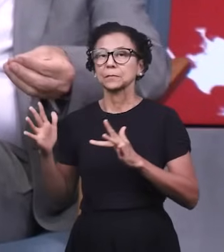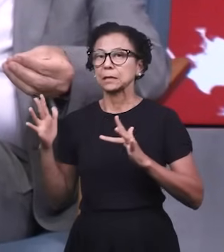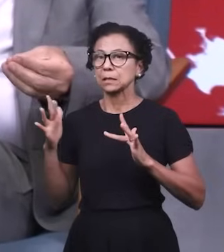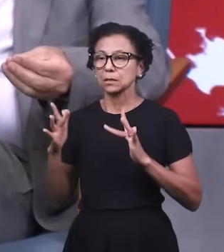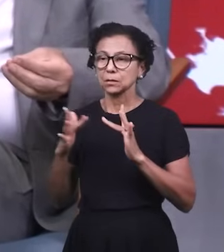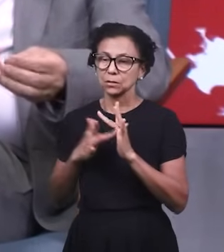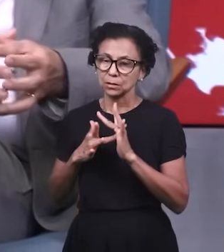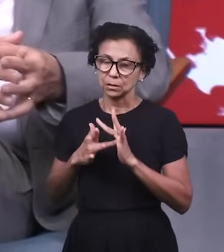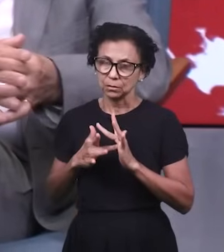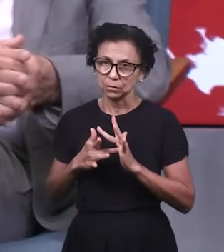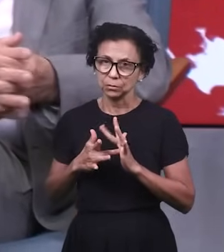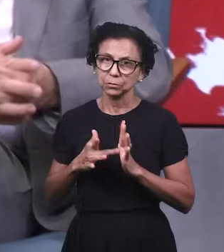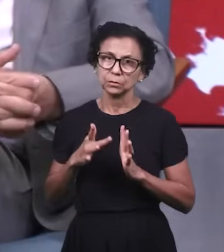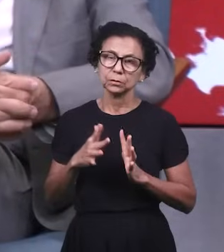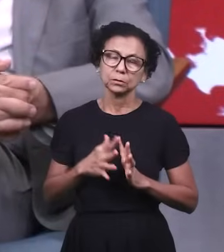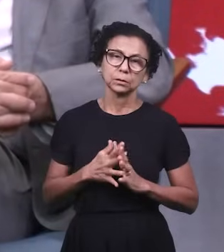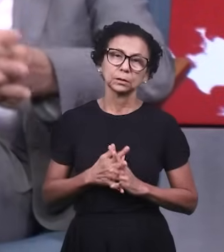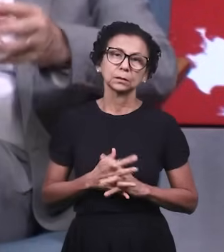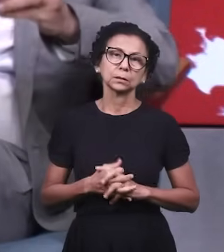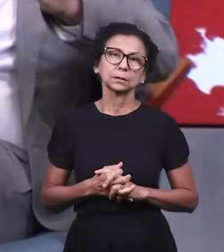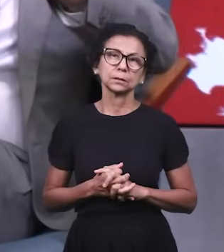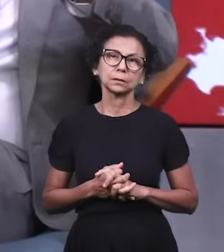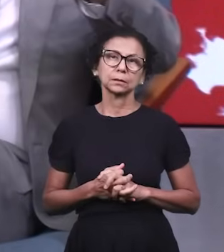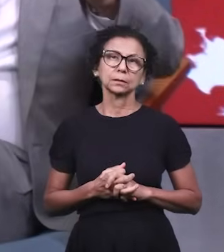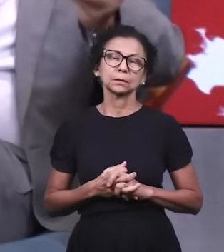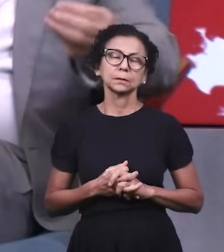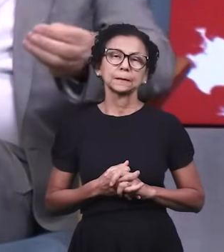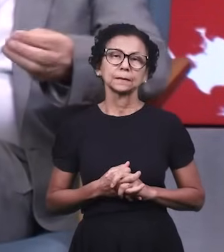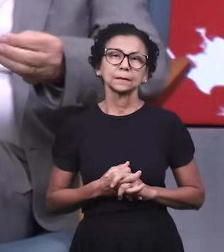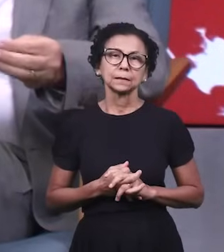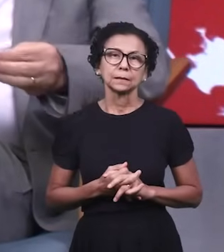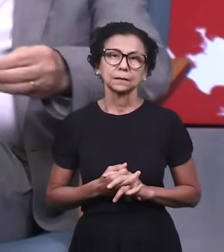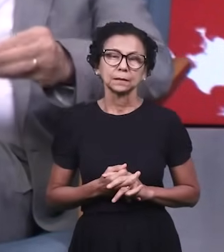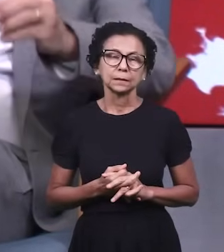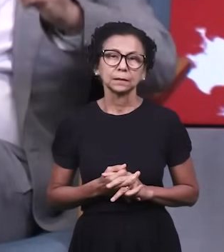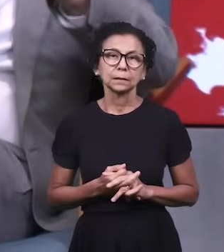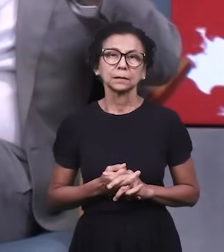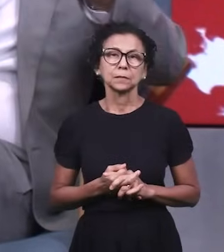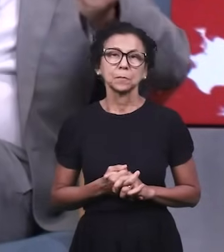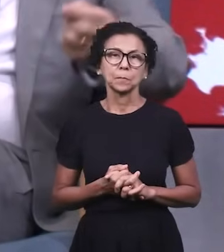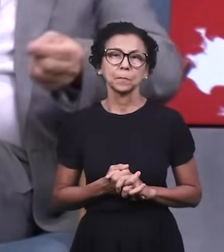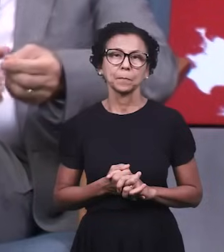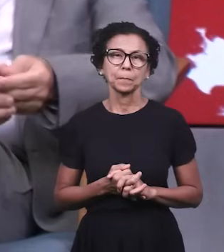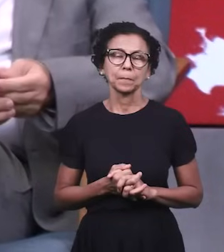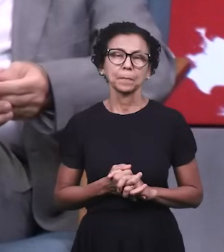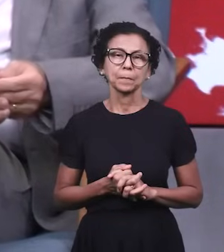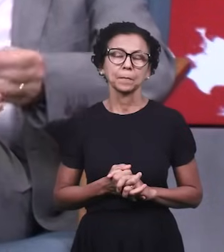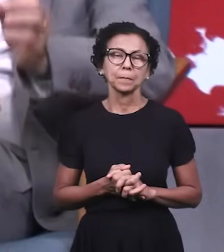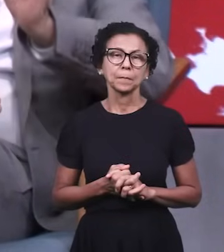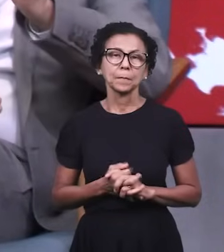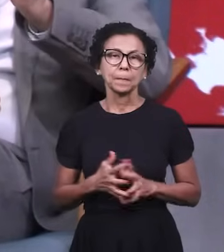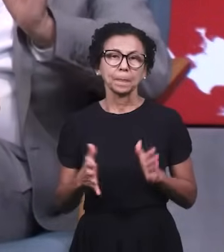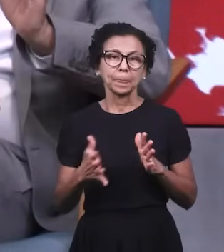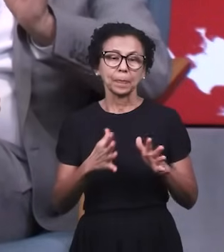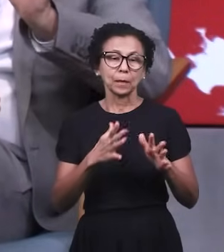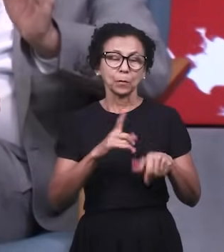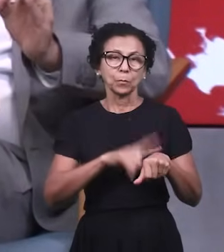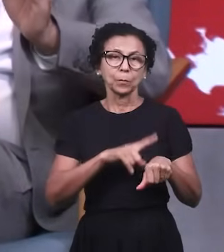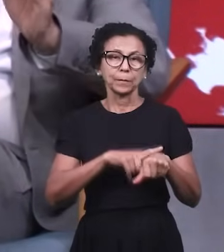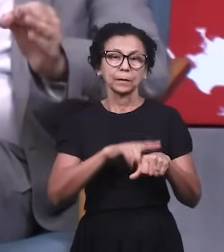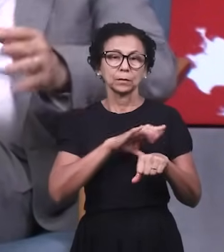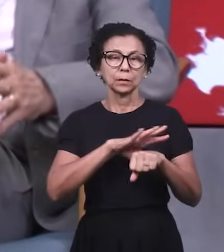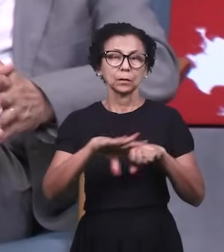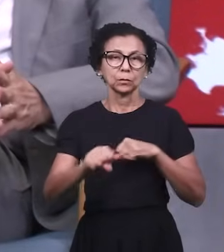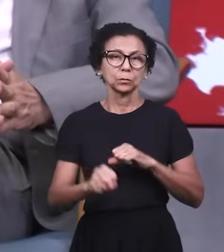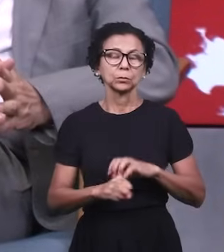dentro da cura, dentro daquele momento da cura, dentro daquilo que aconteceu na cura, um